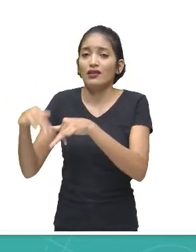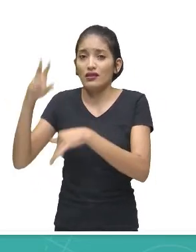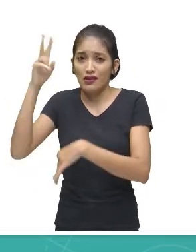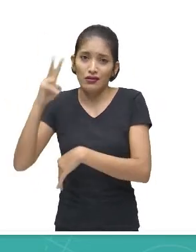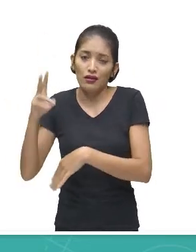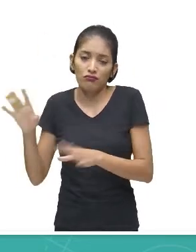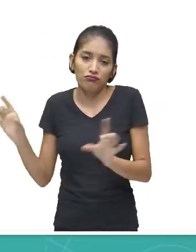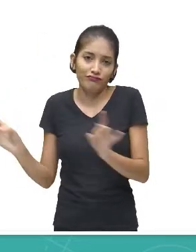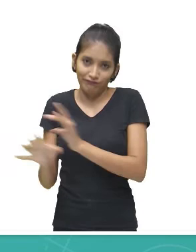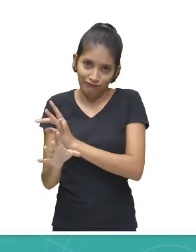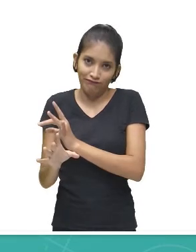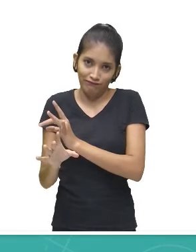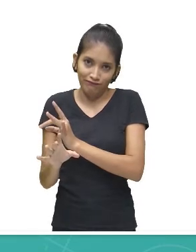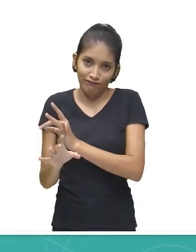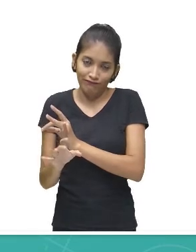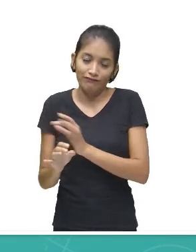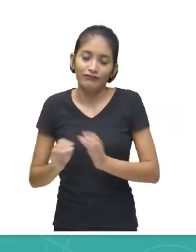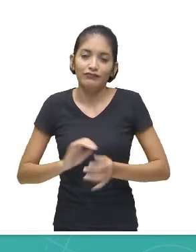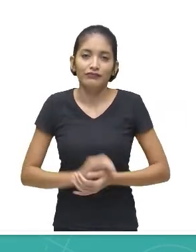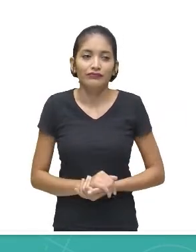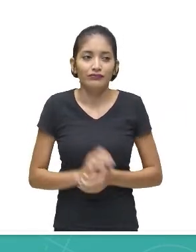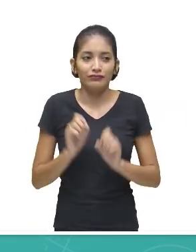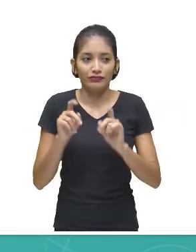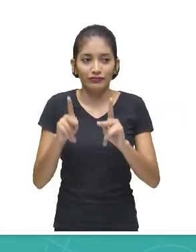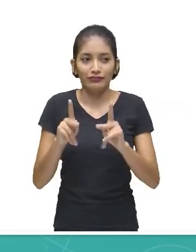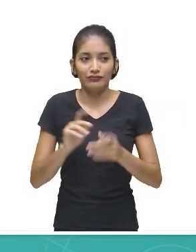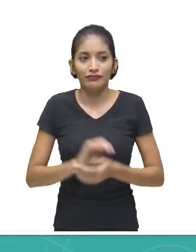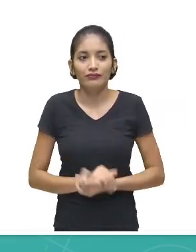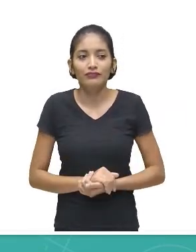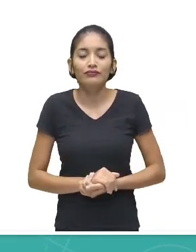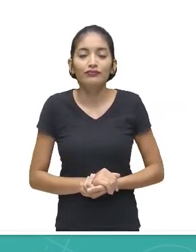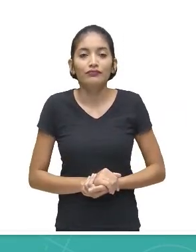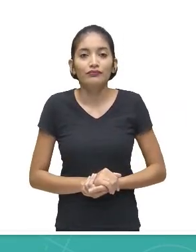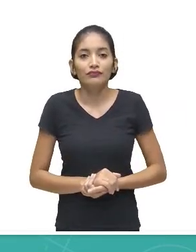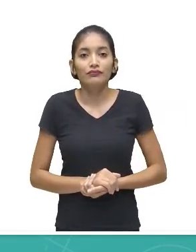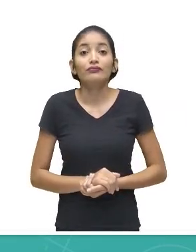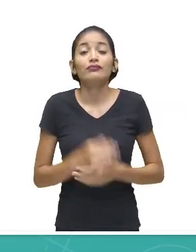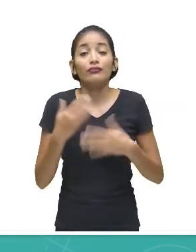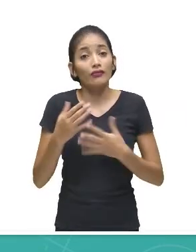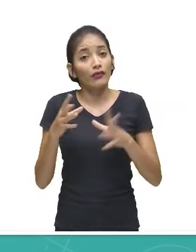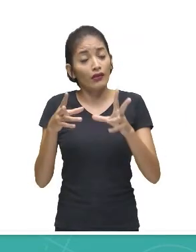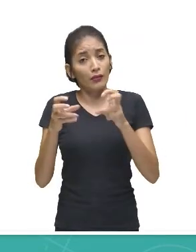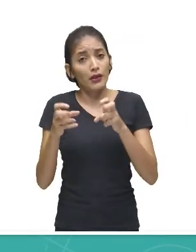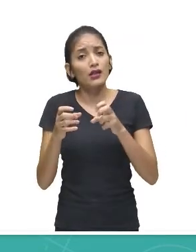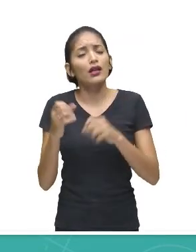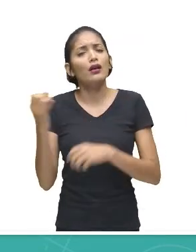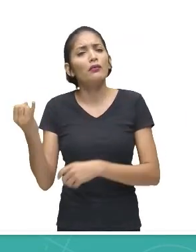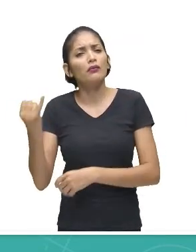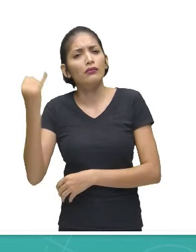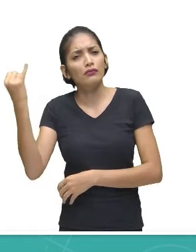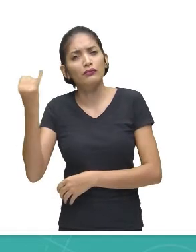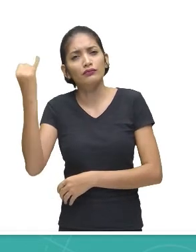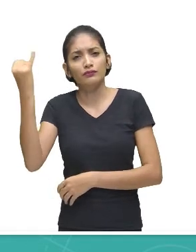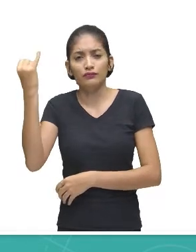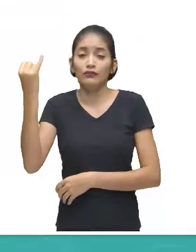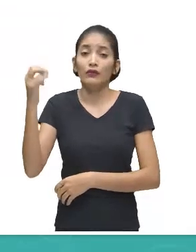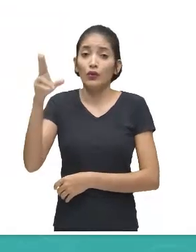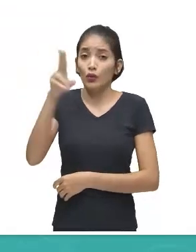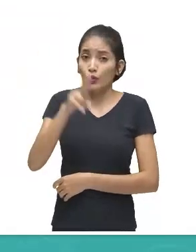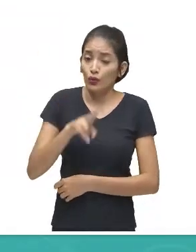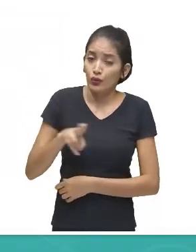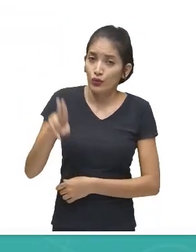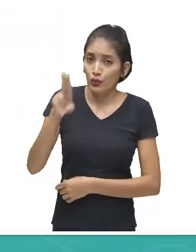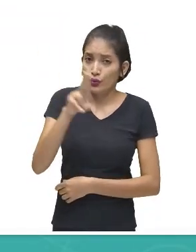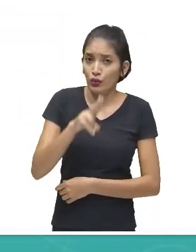acabou. Encerrou a história, ok? Então, vocês observaram como é importante nós